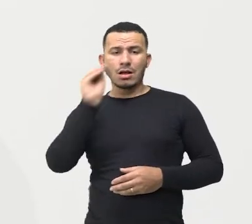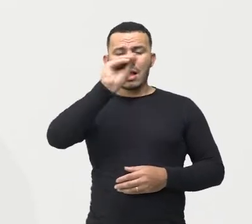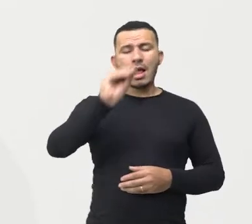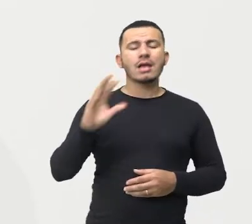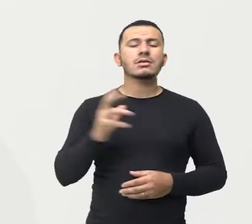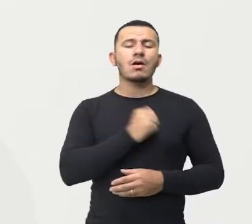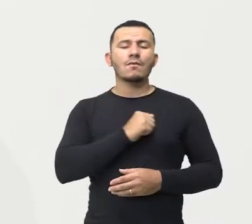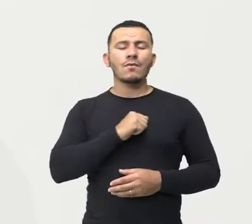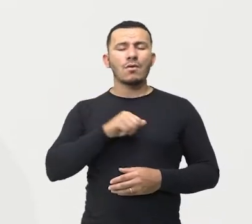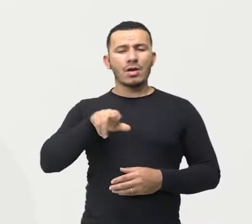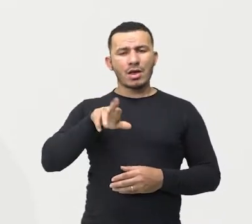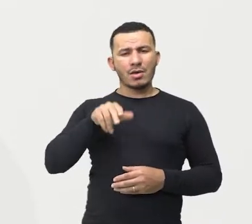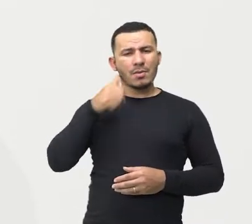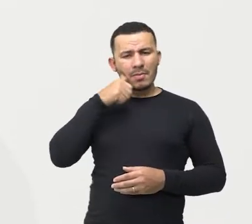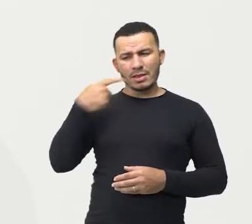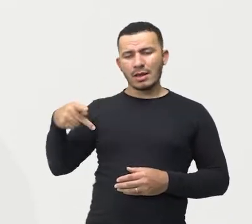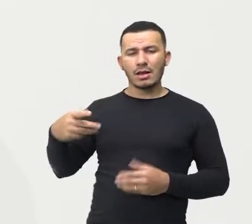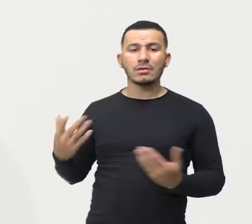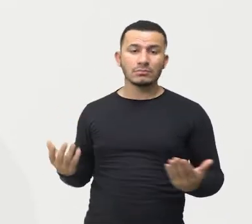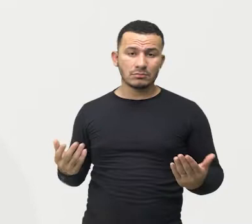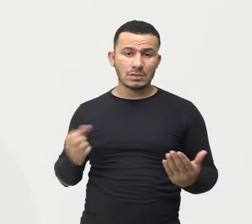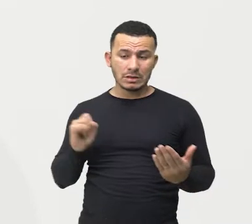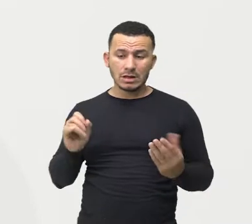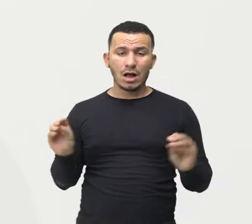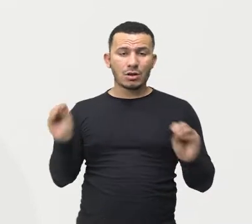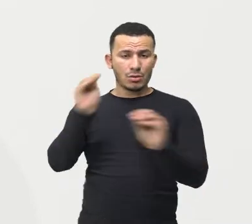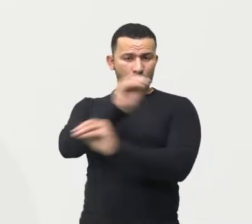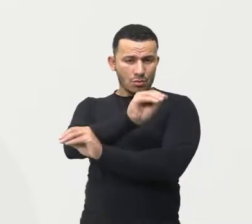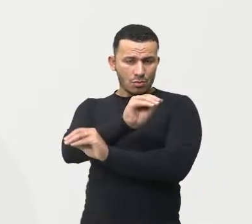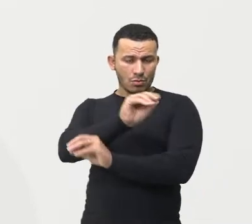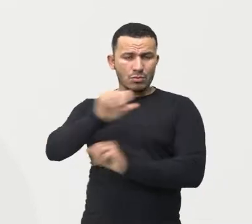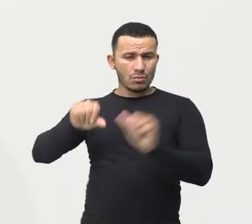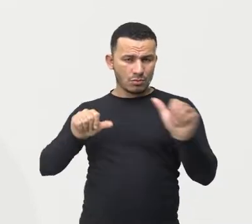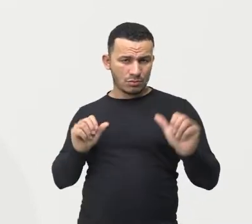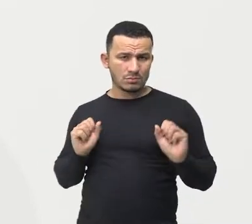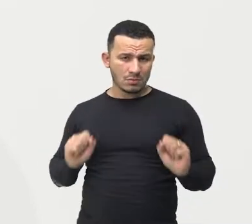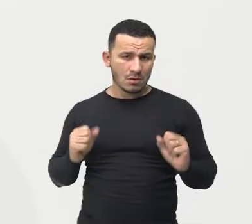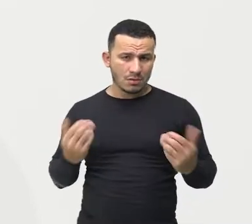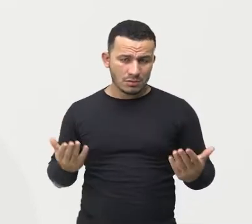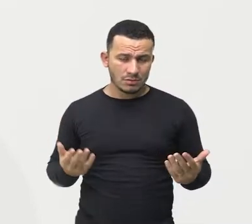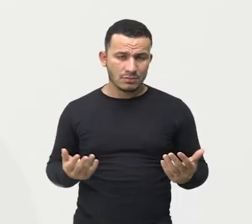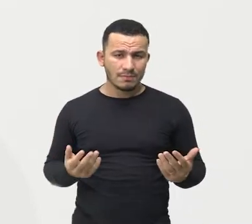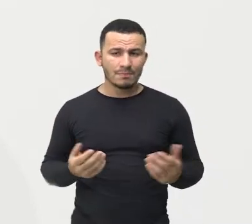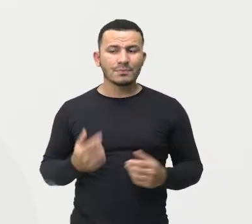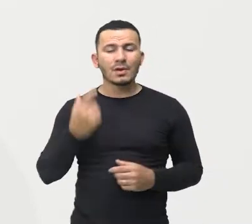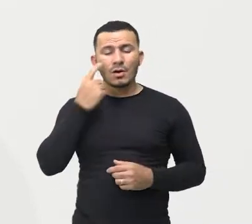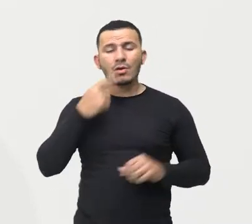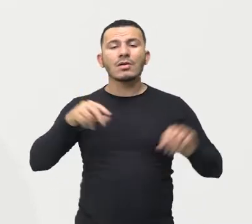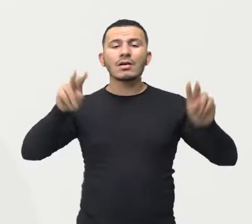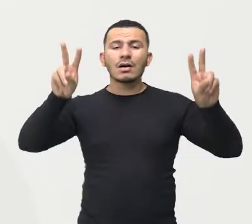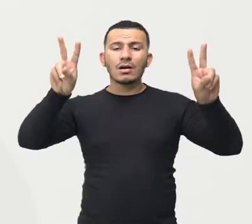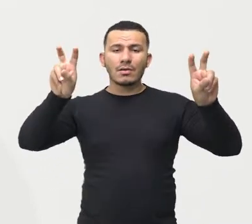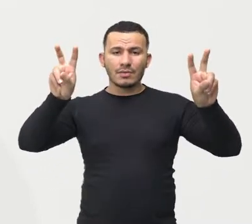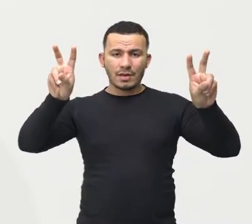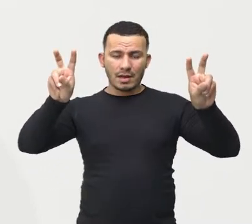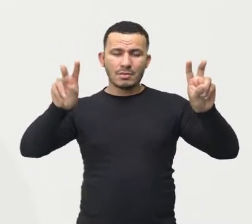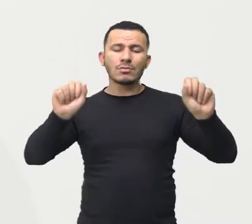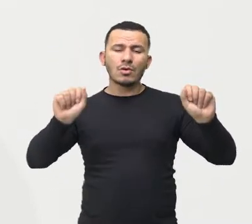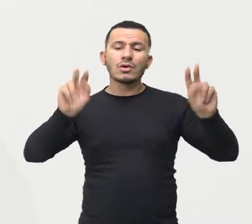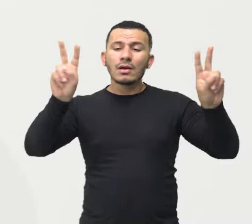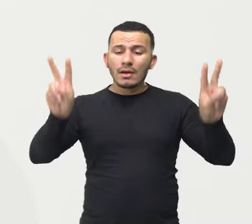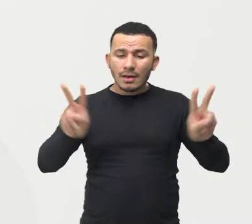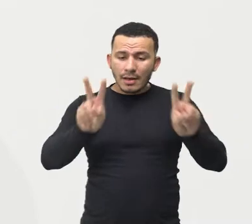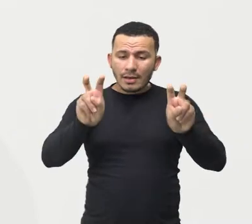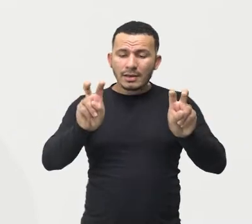nova. Será que se eu trocasse um enunciado pelo outro, a gente tem bem aqui no subtítulo o nome da